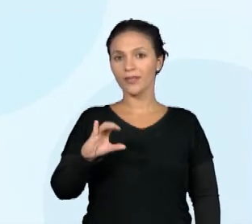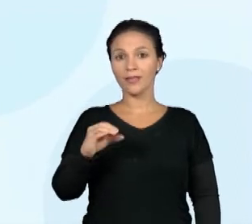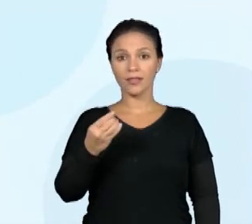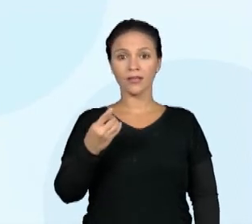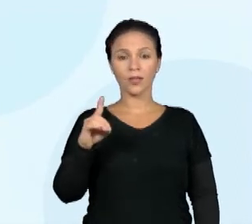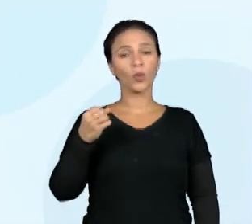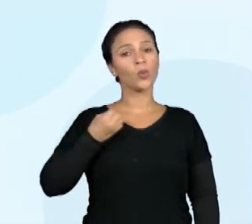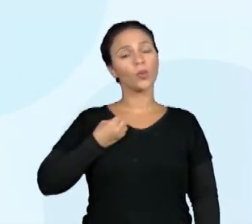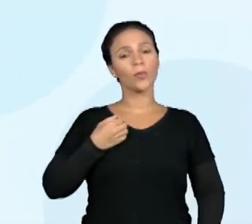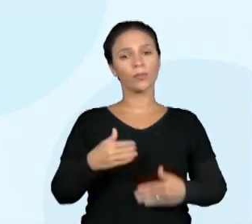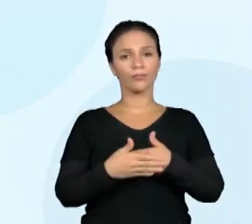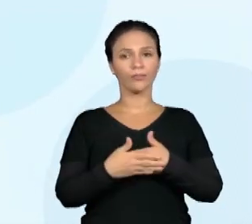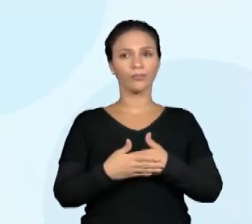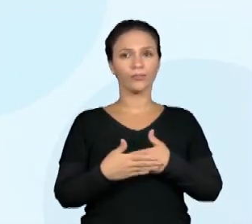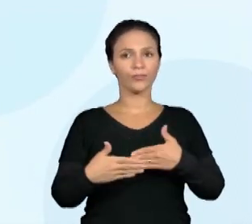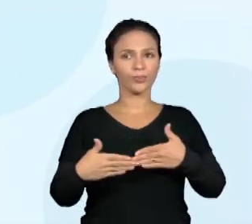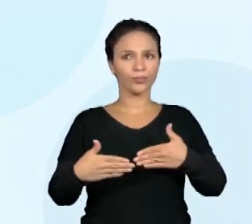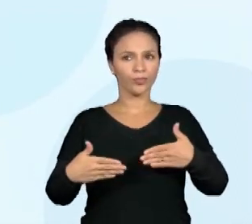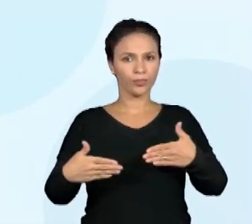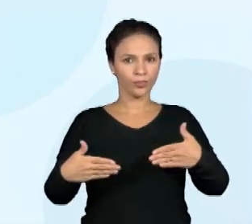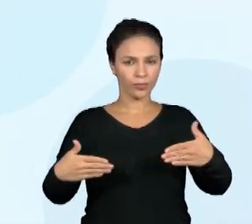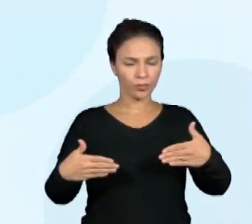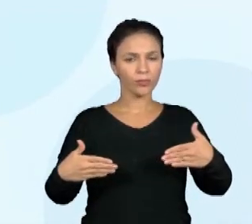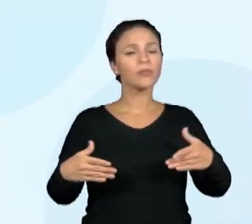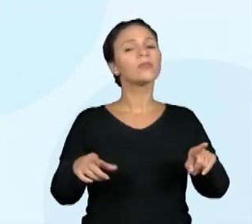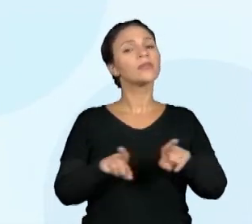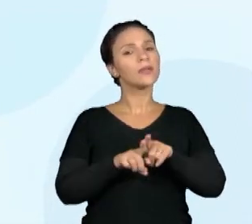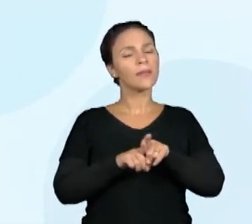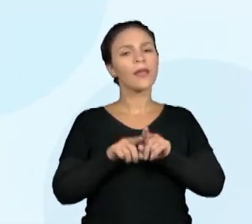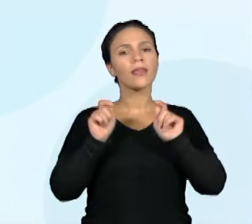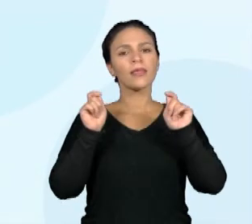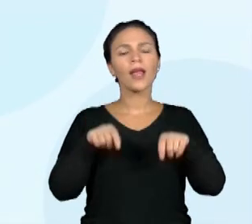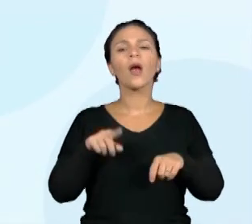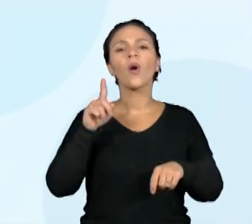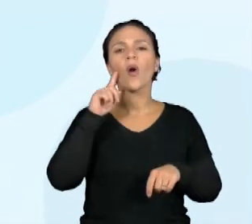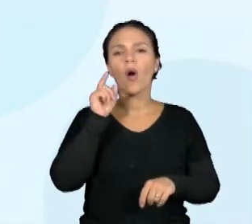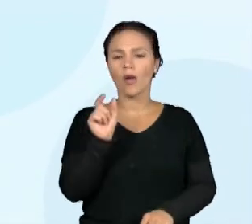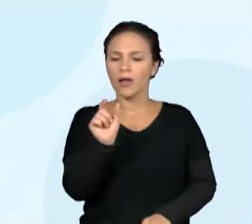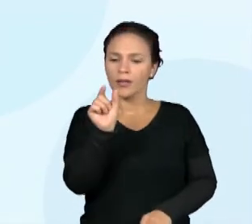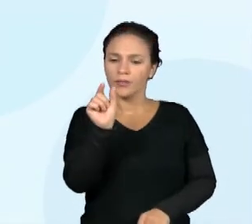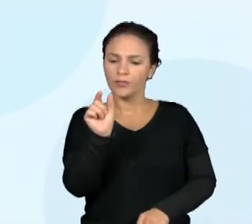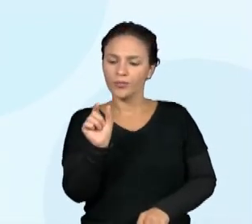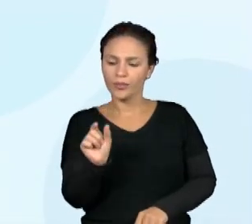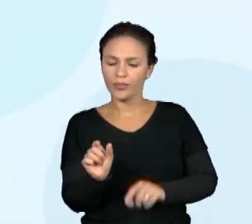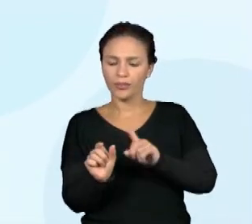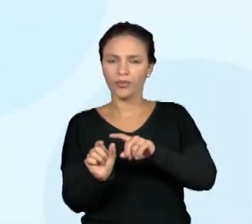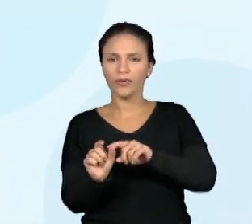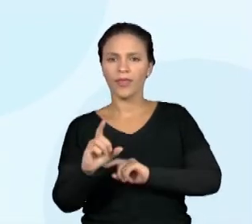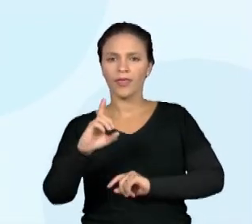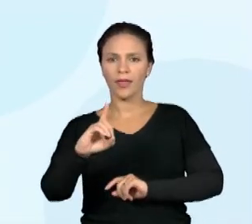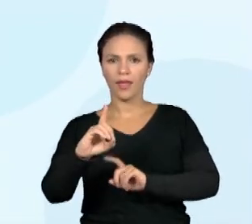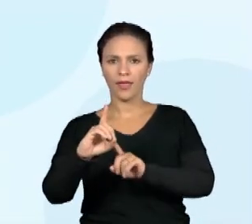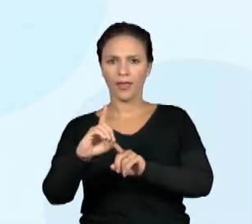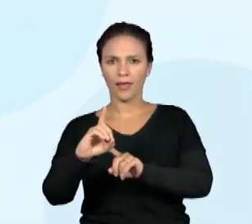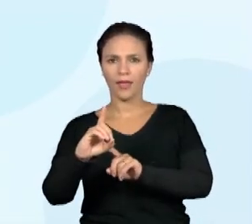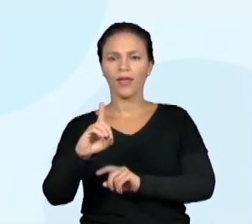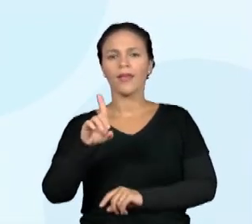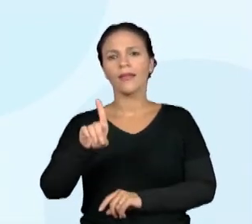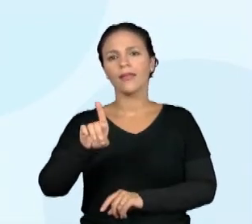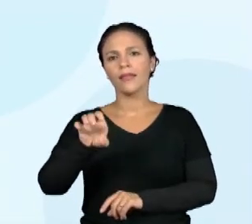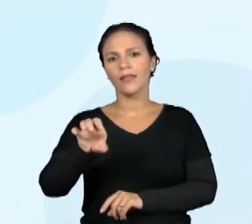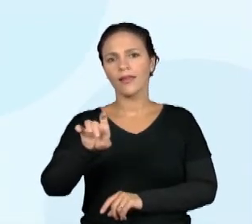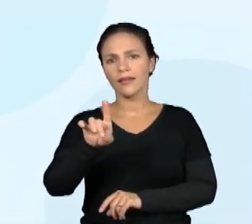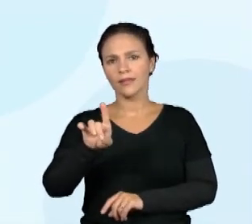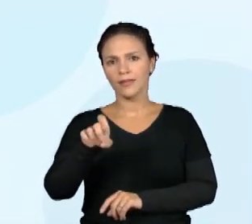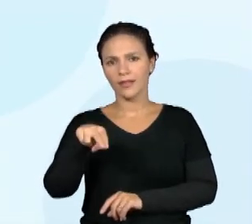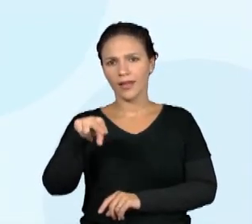aí, tá? E somar as unidades e depois as dezenas. E aí fica